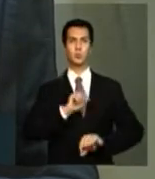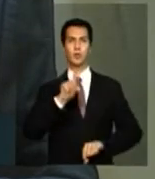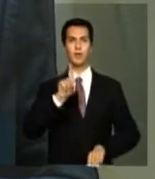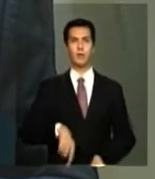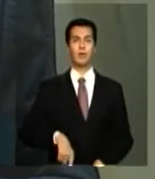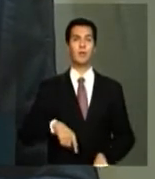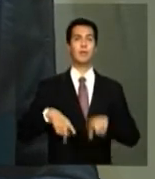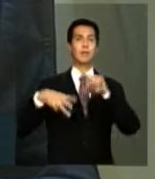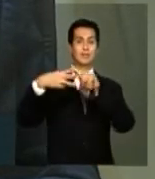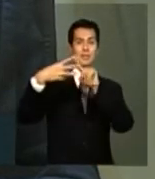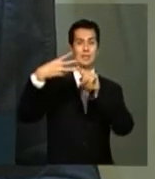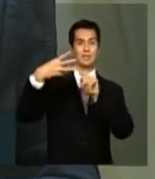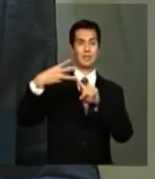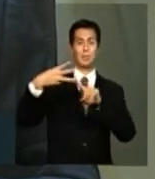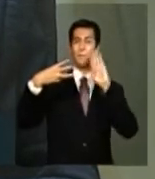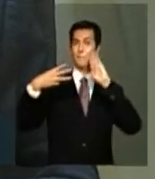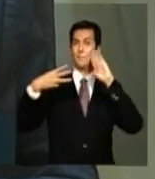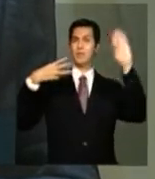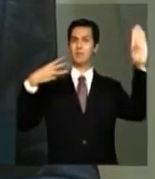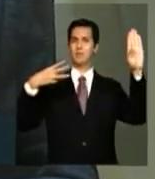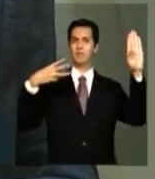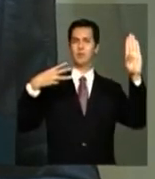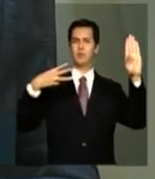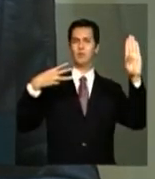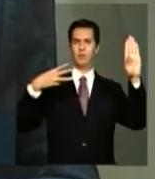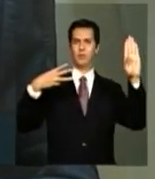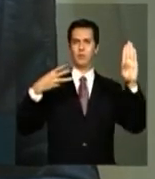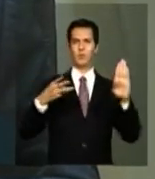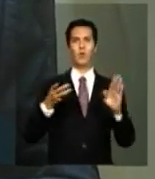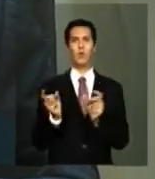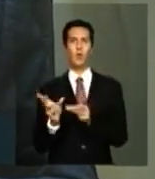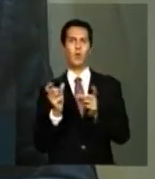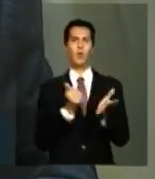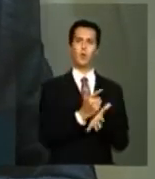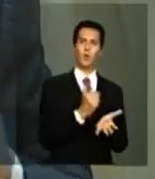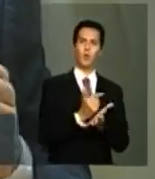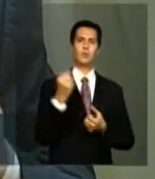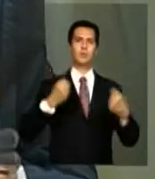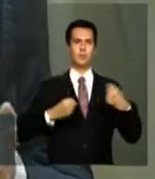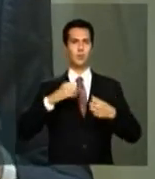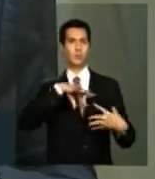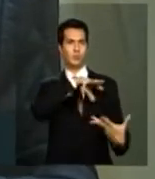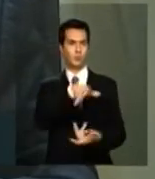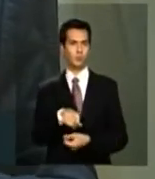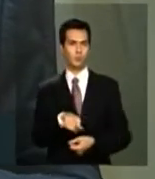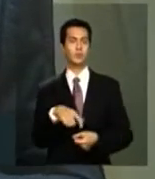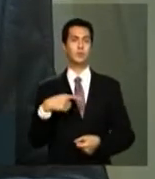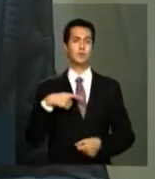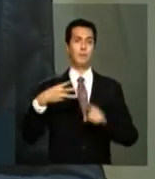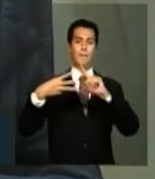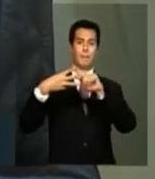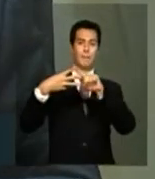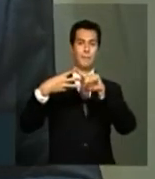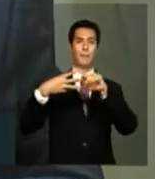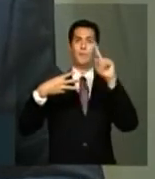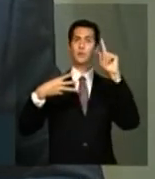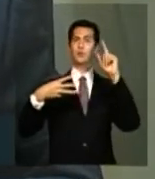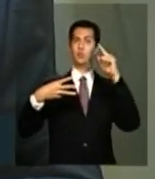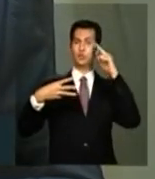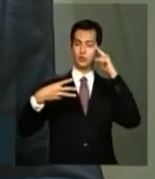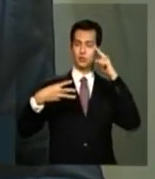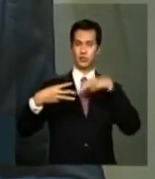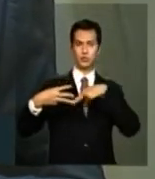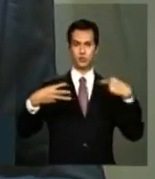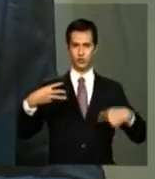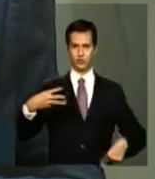automobilístico do mundo ultrapassando todos os países com exceção da China e dos Estados Unidos e nós